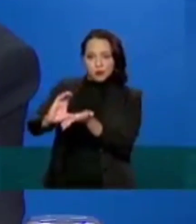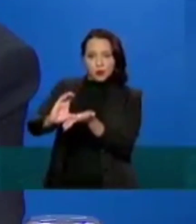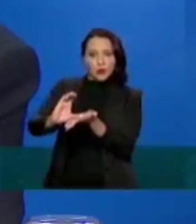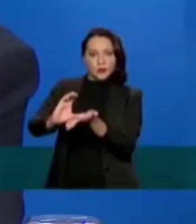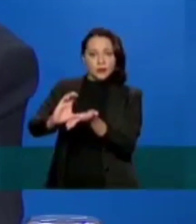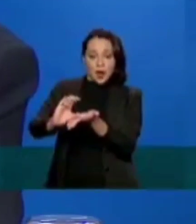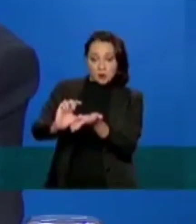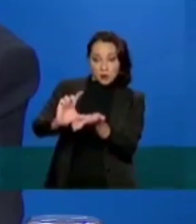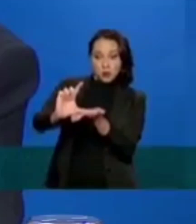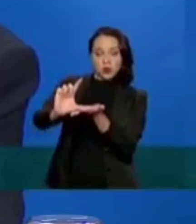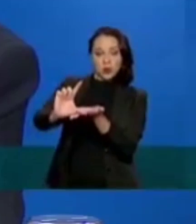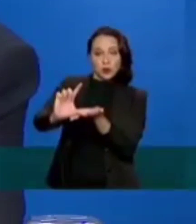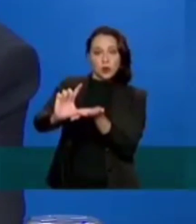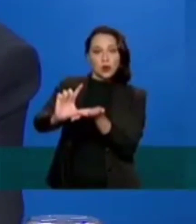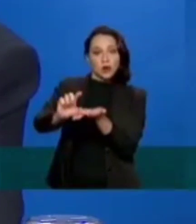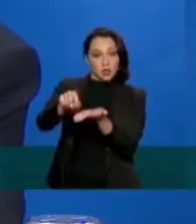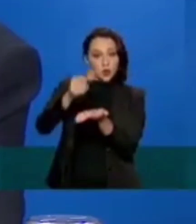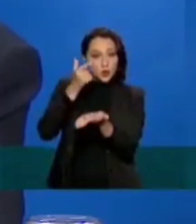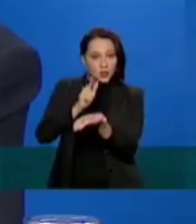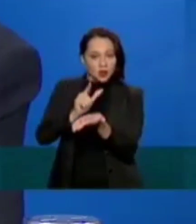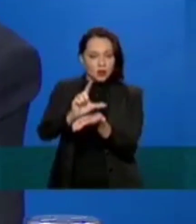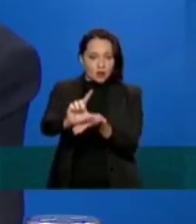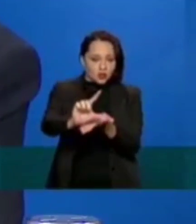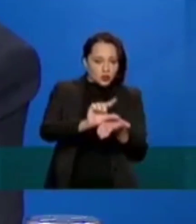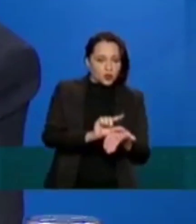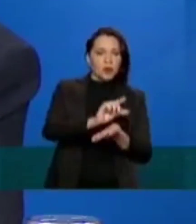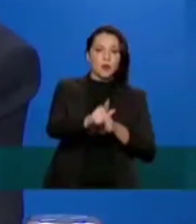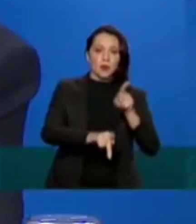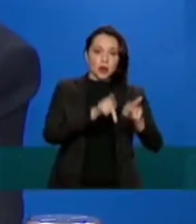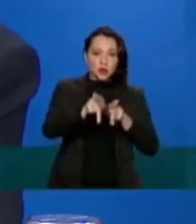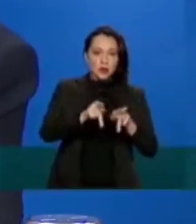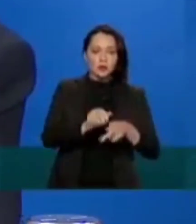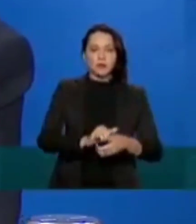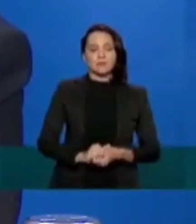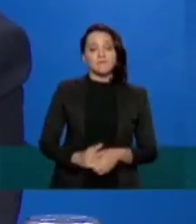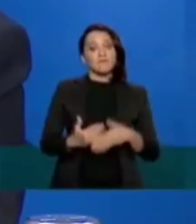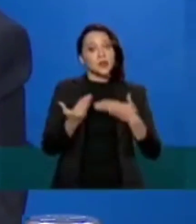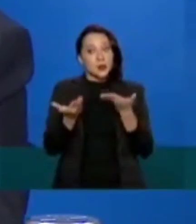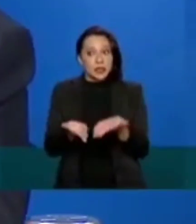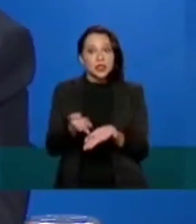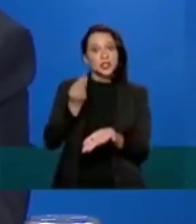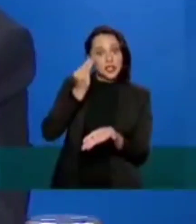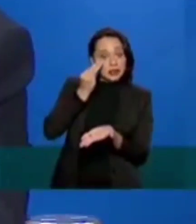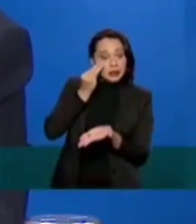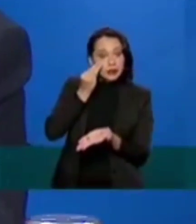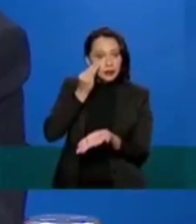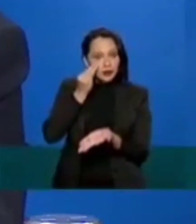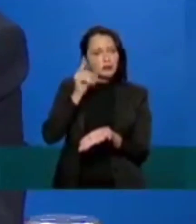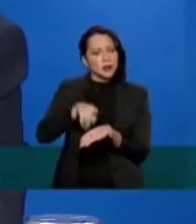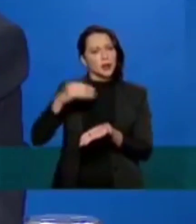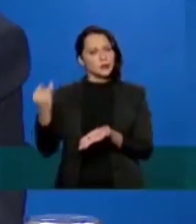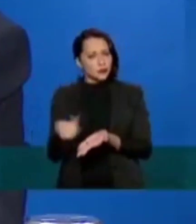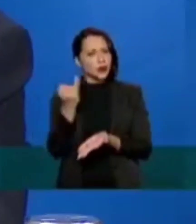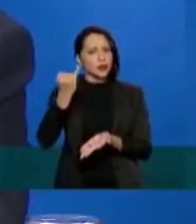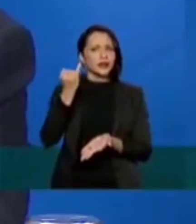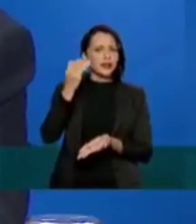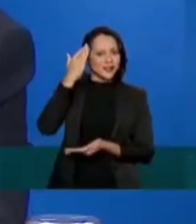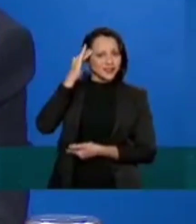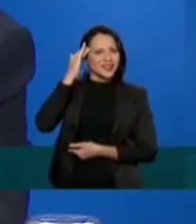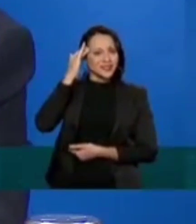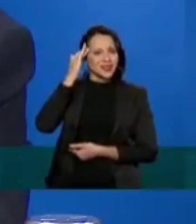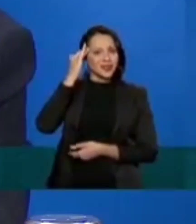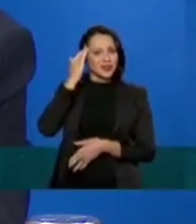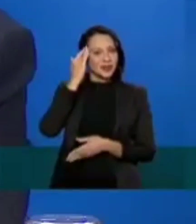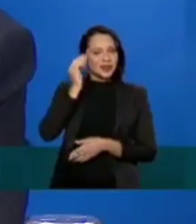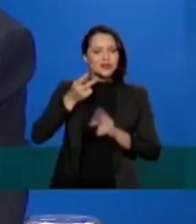aumento de arrecadação deles para a população brasileira. Então, é isso que nós estamos fazendo. É muito importante entender que